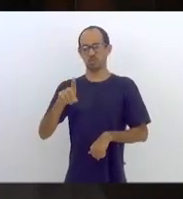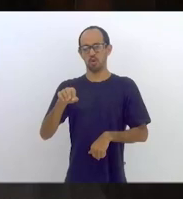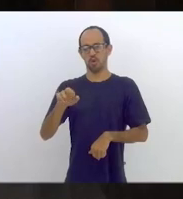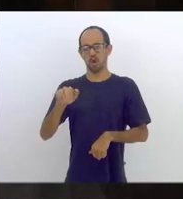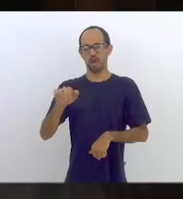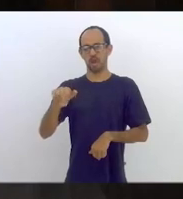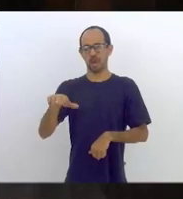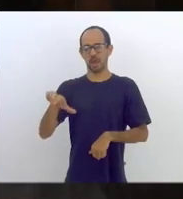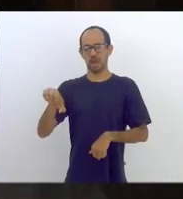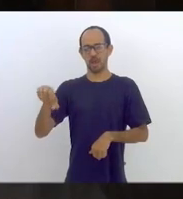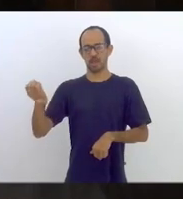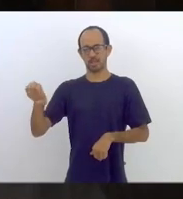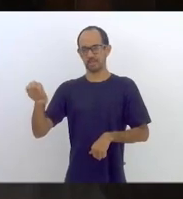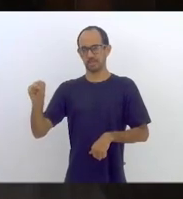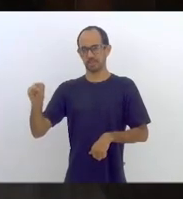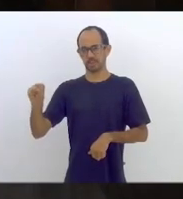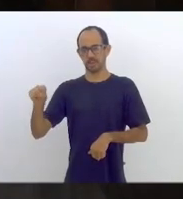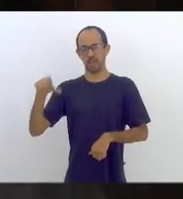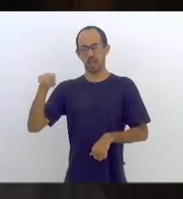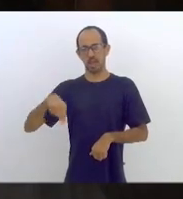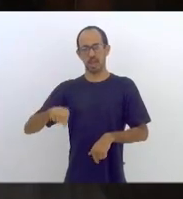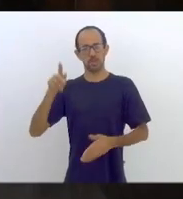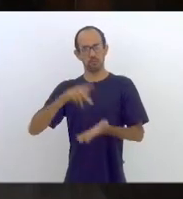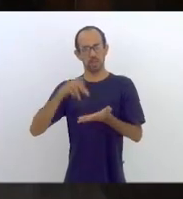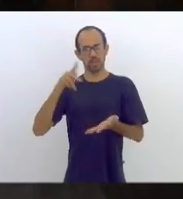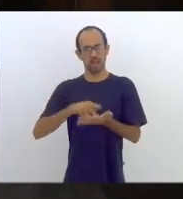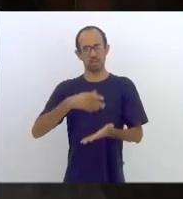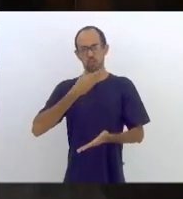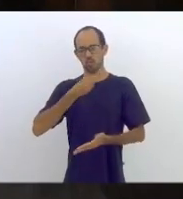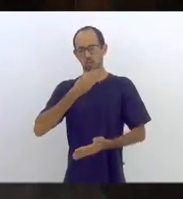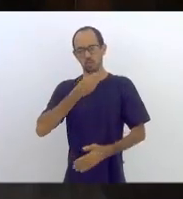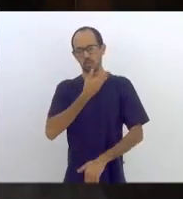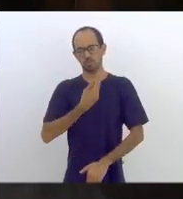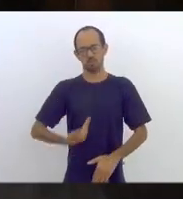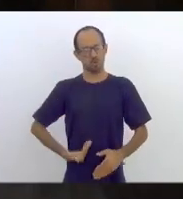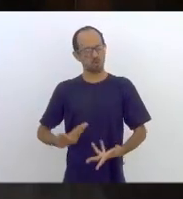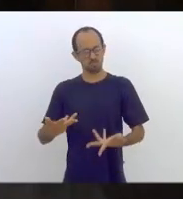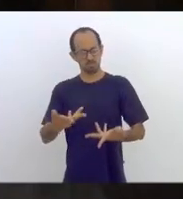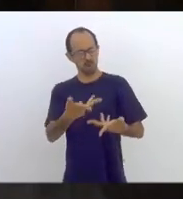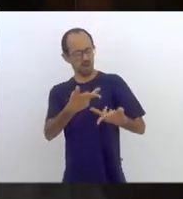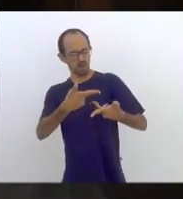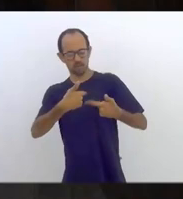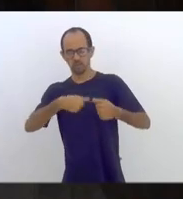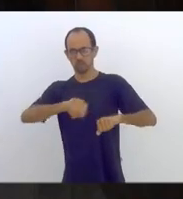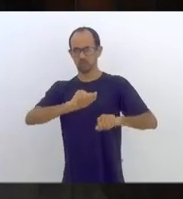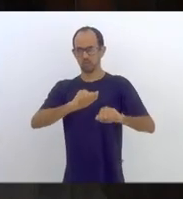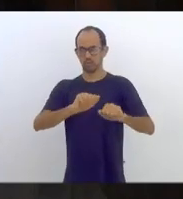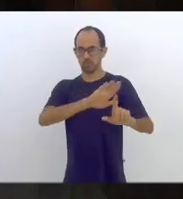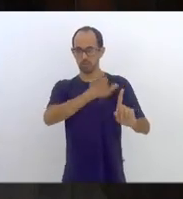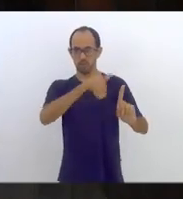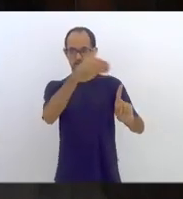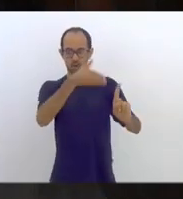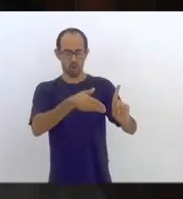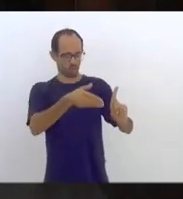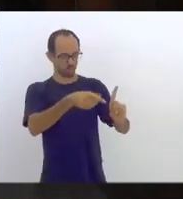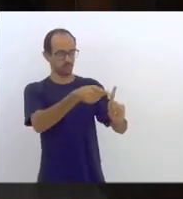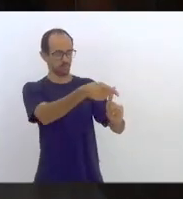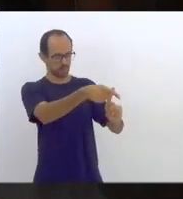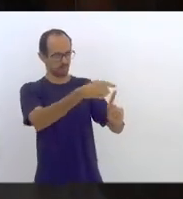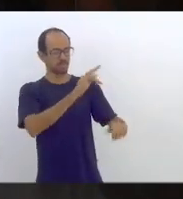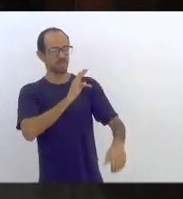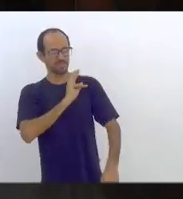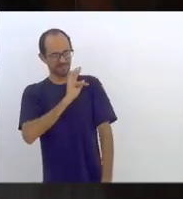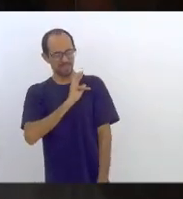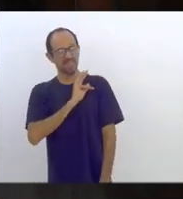é realmente um homem público fenomenal com toda a honra do aparte a nobre delegada e